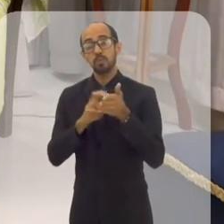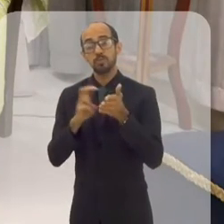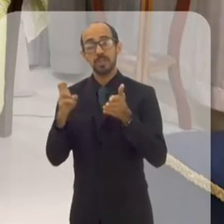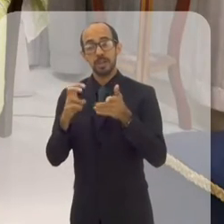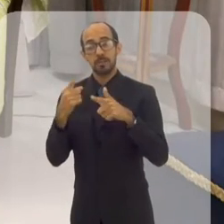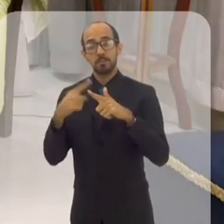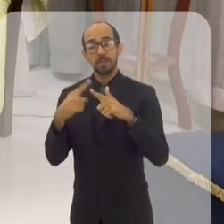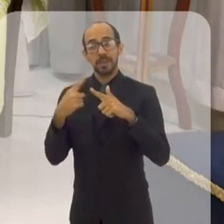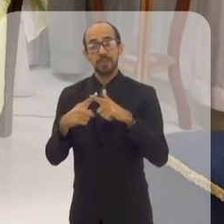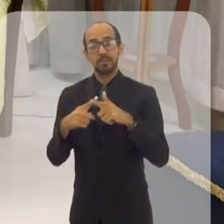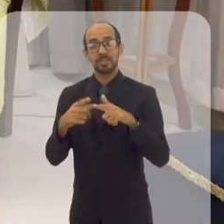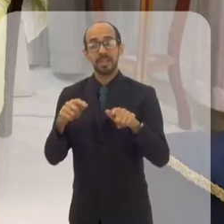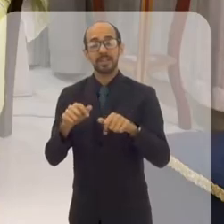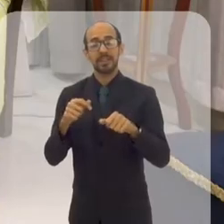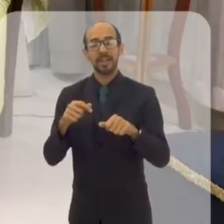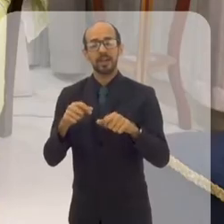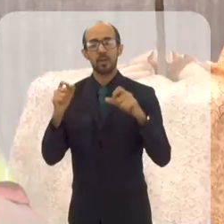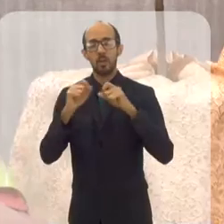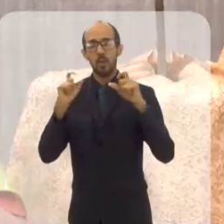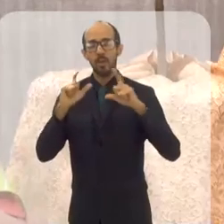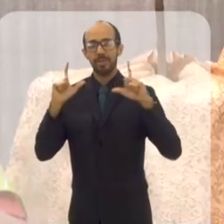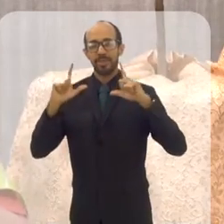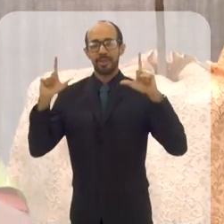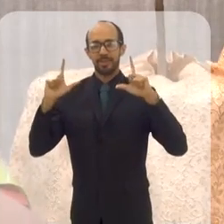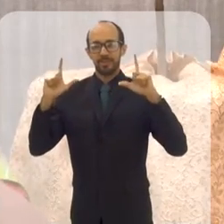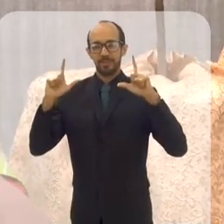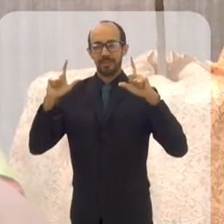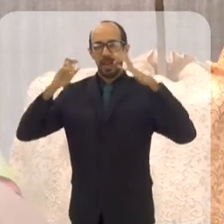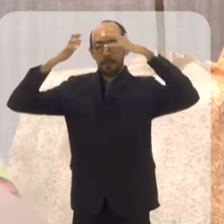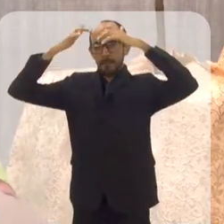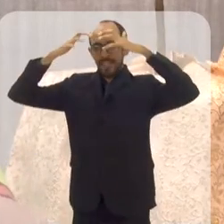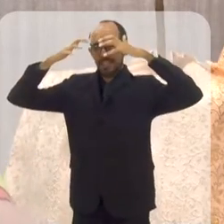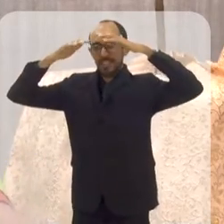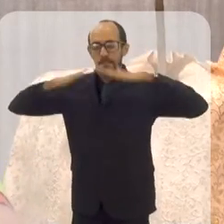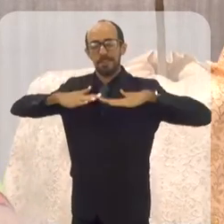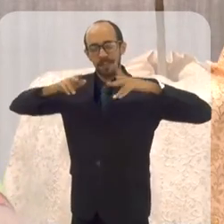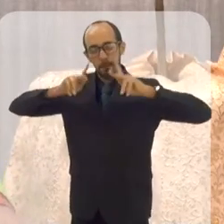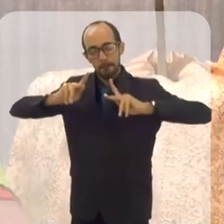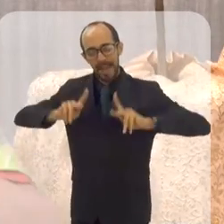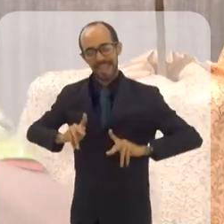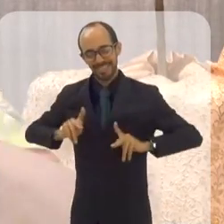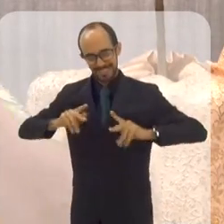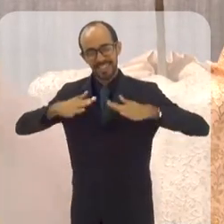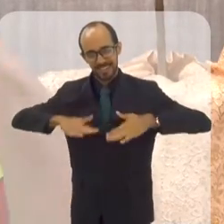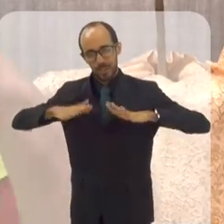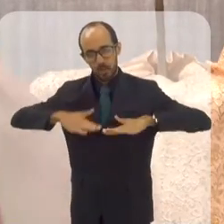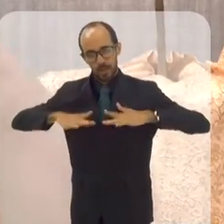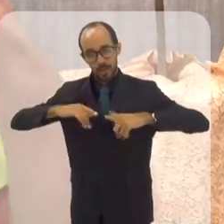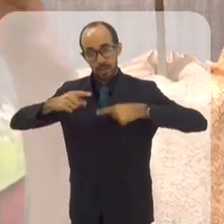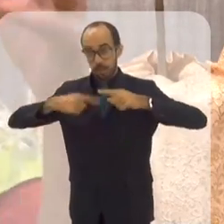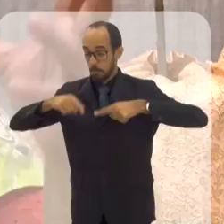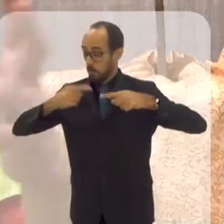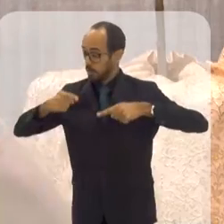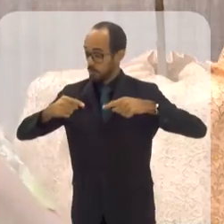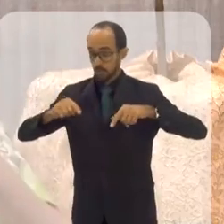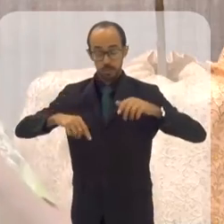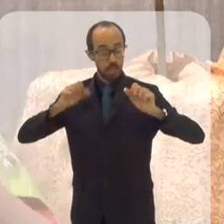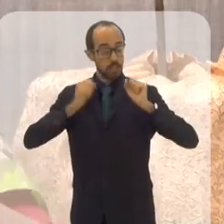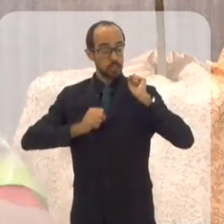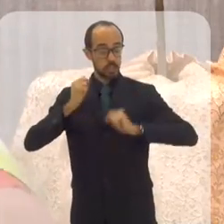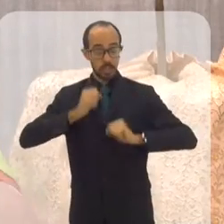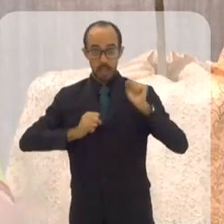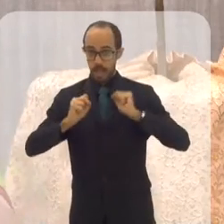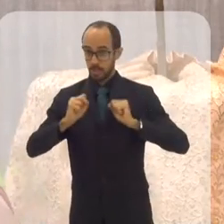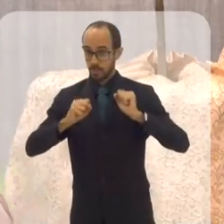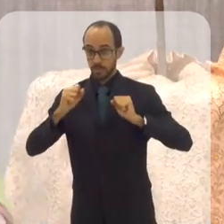porque de manhã você ainda tá mais tá acordando ainda então a mente fica mais tranquila você daqui ao longo do dia você